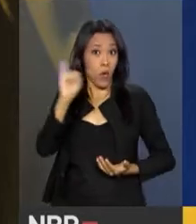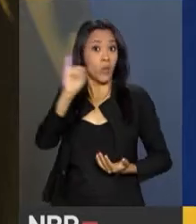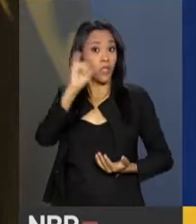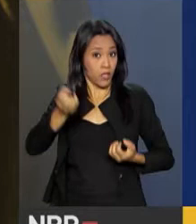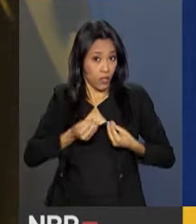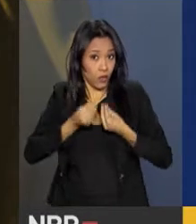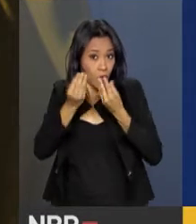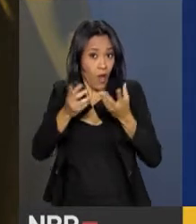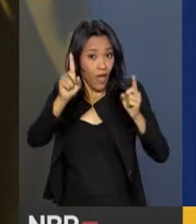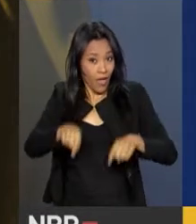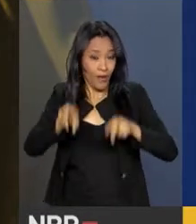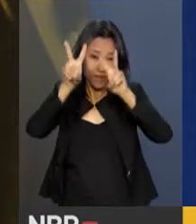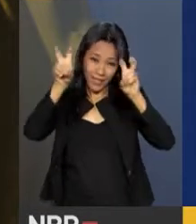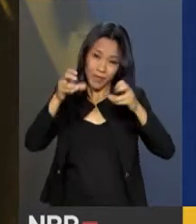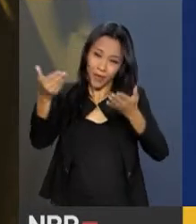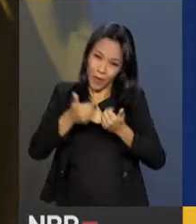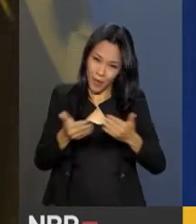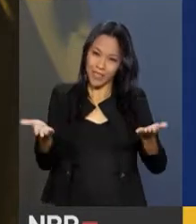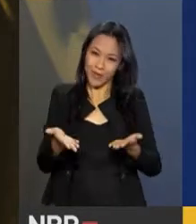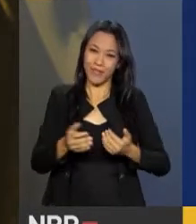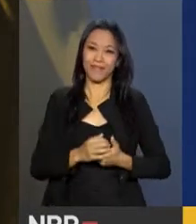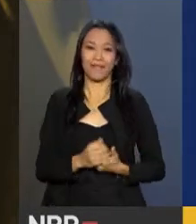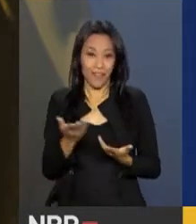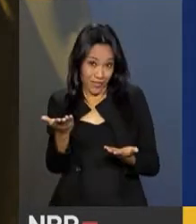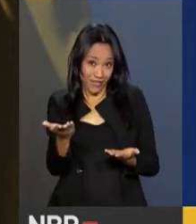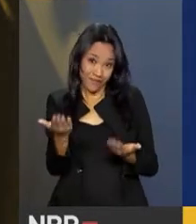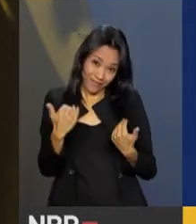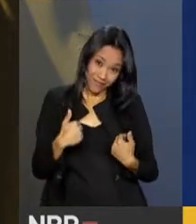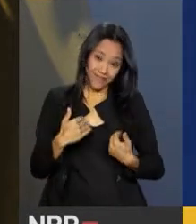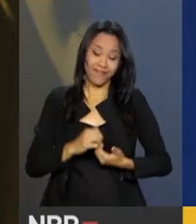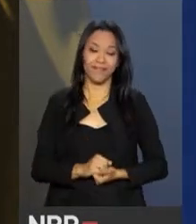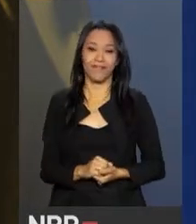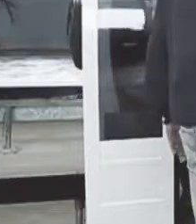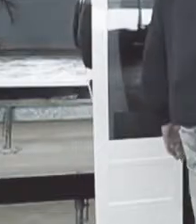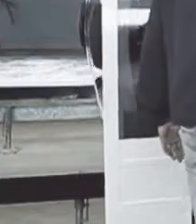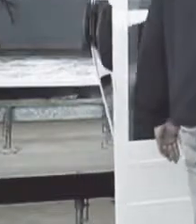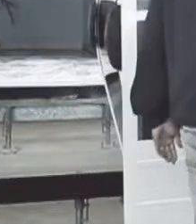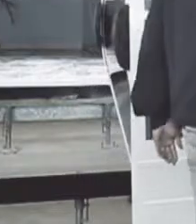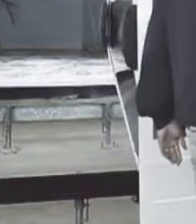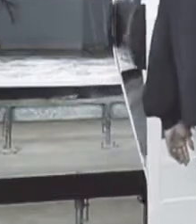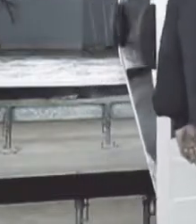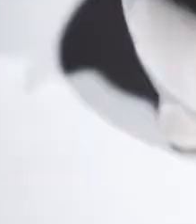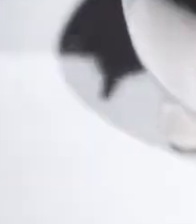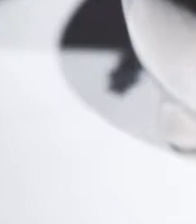esse é o tema do nbr entrevista que começa agora você é nosso convidado